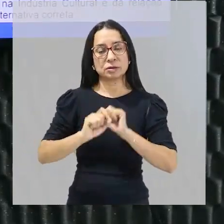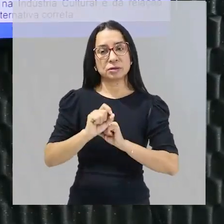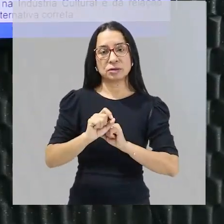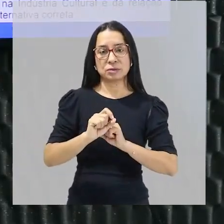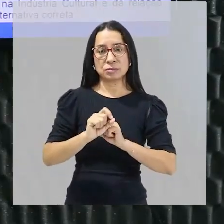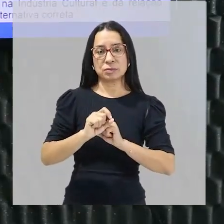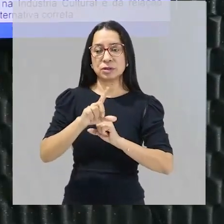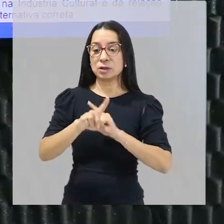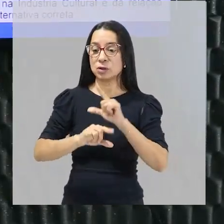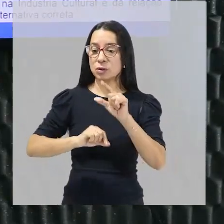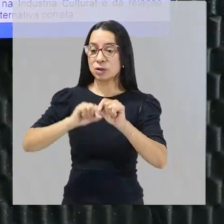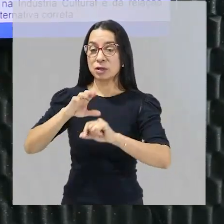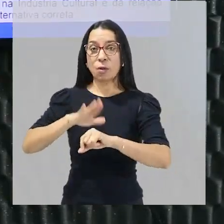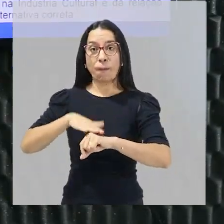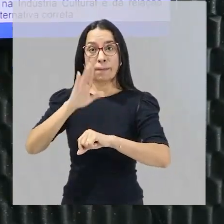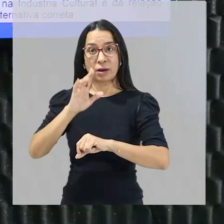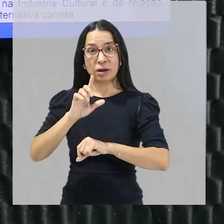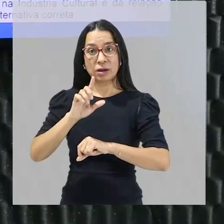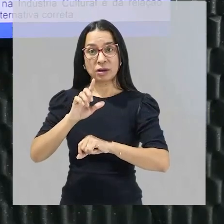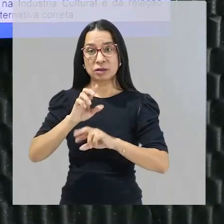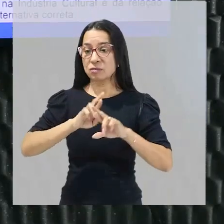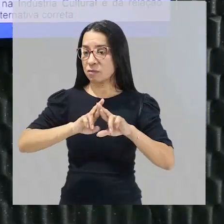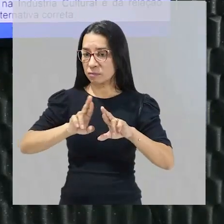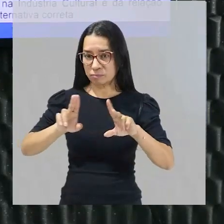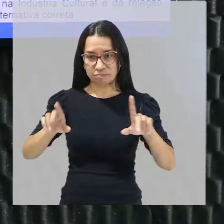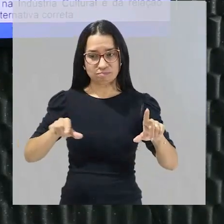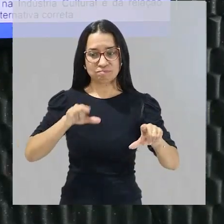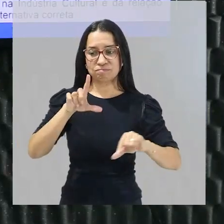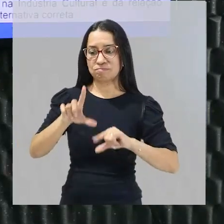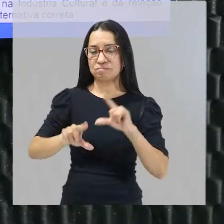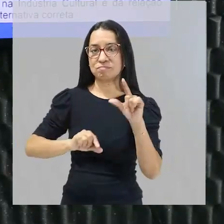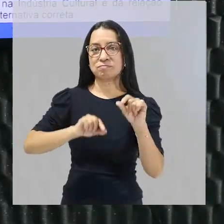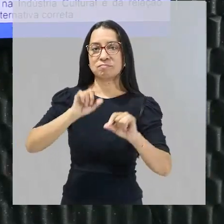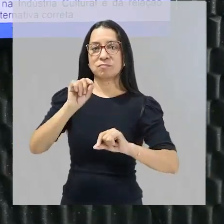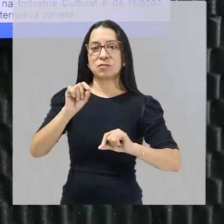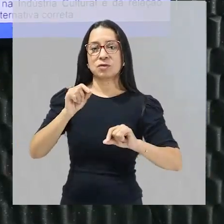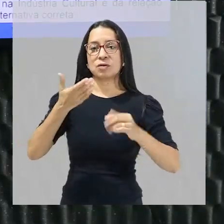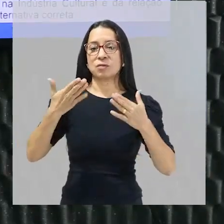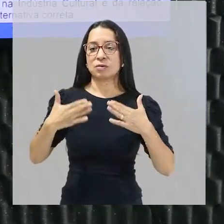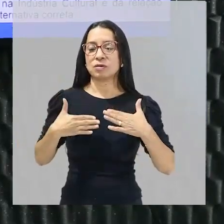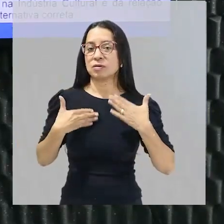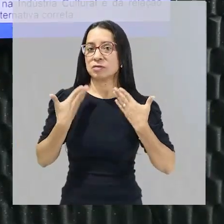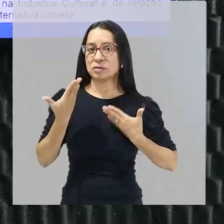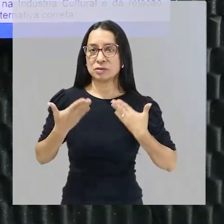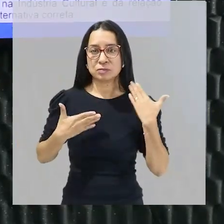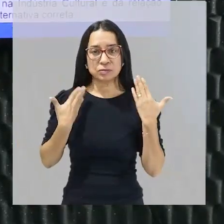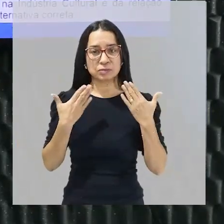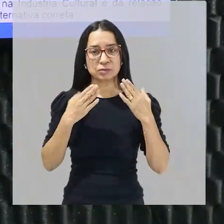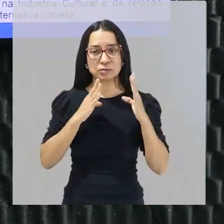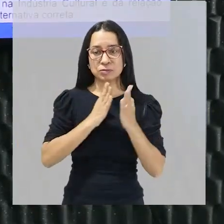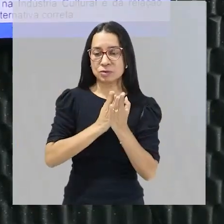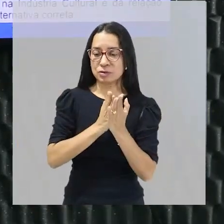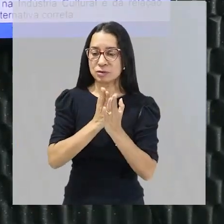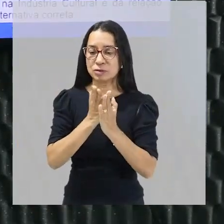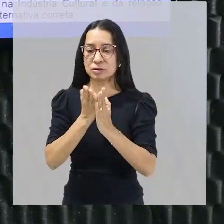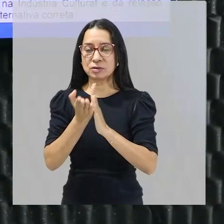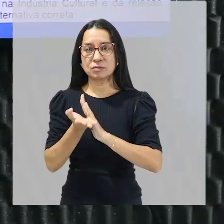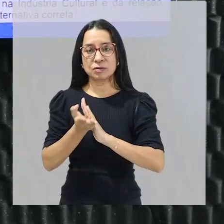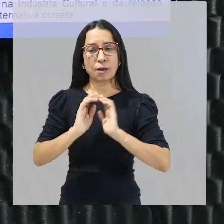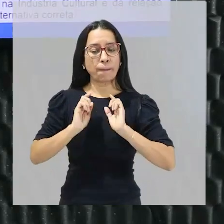mais opções para que o entretenimento desvie a nossa possibilidade de